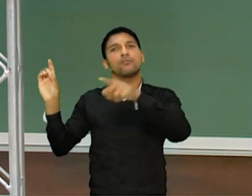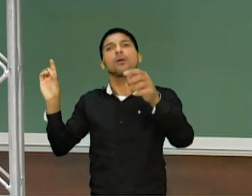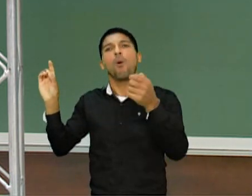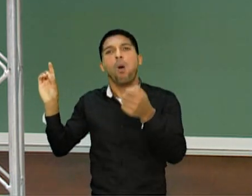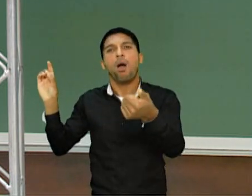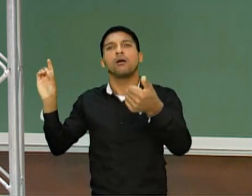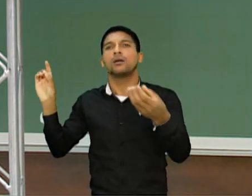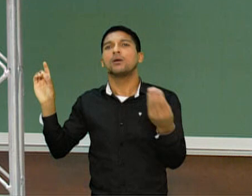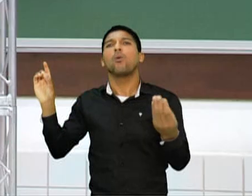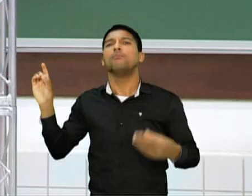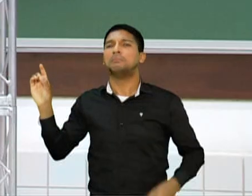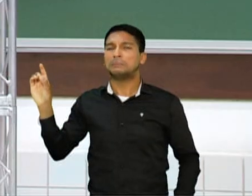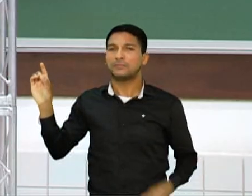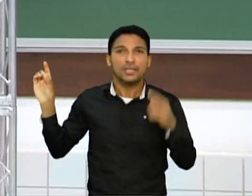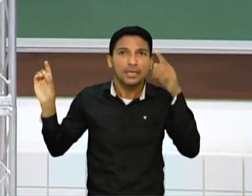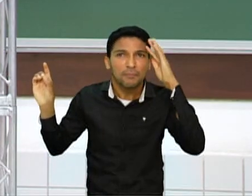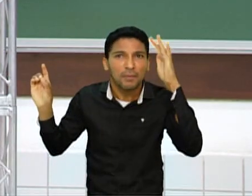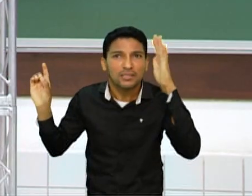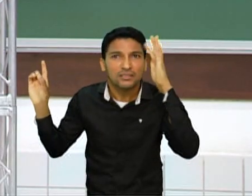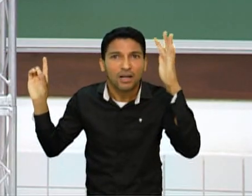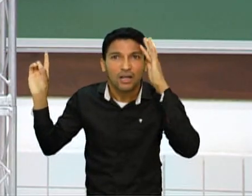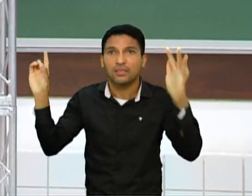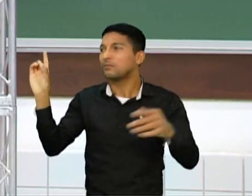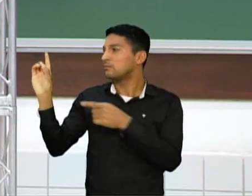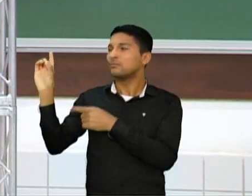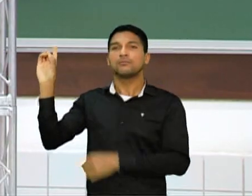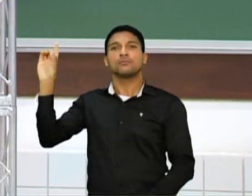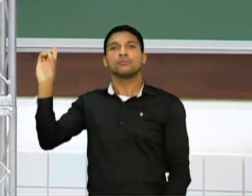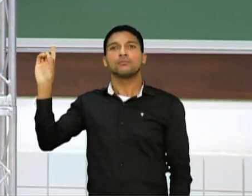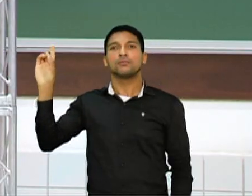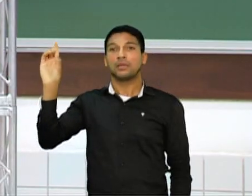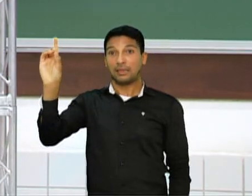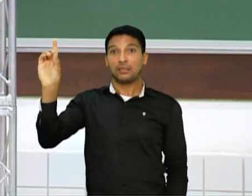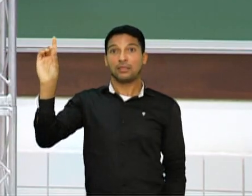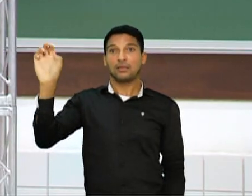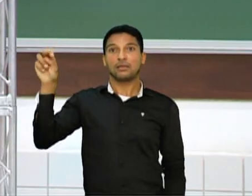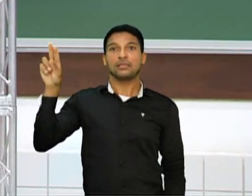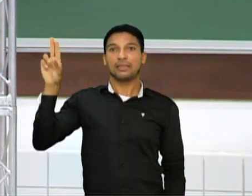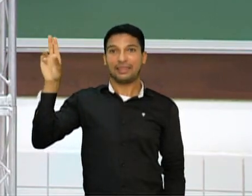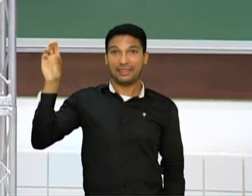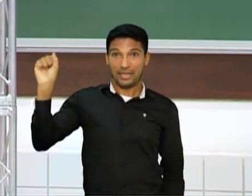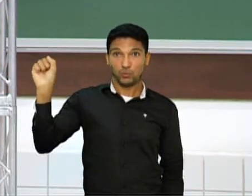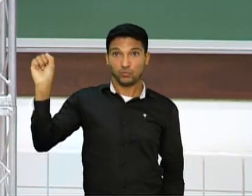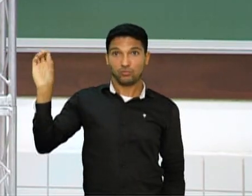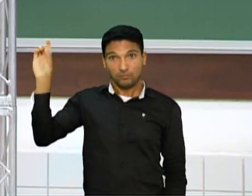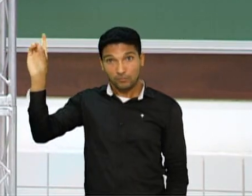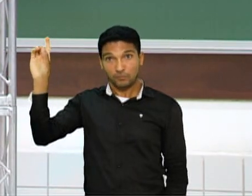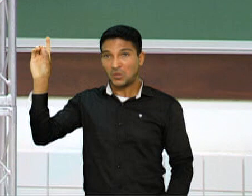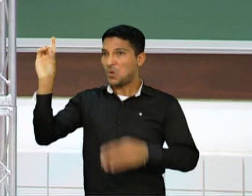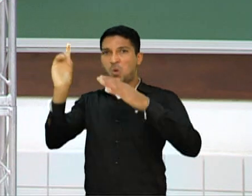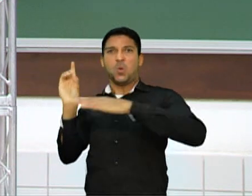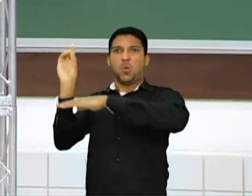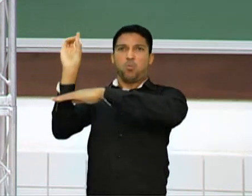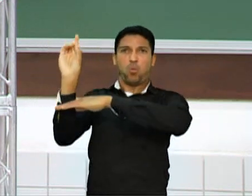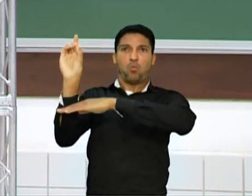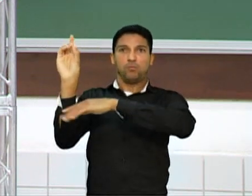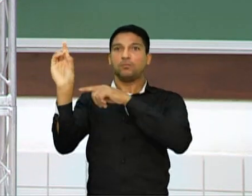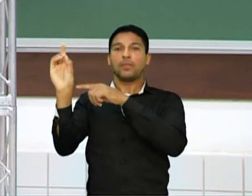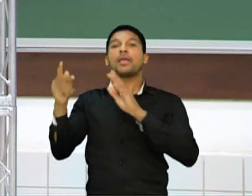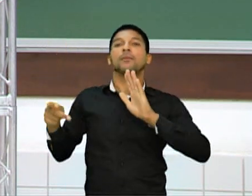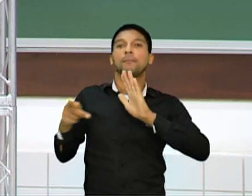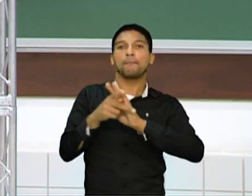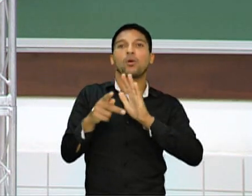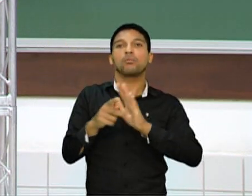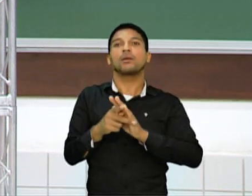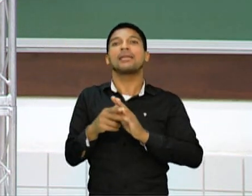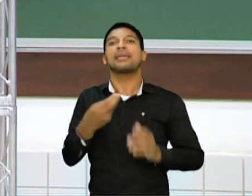Como seria isso? Para um pouquinho, estudante. Deus, então, é o sumo bem para o cristianismo, né? E com